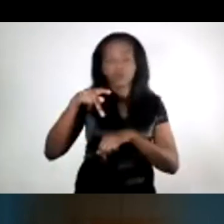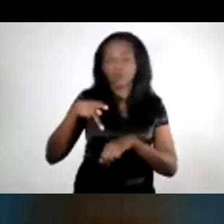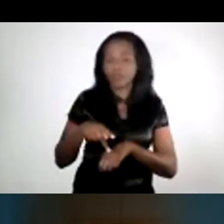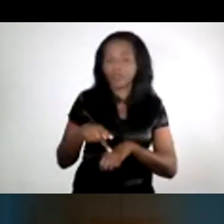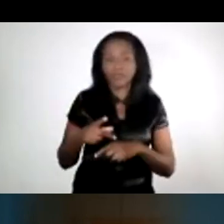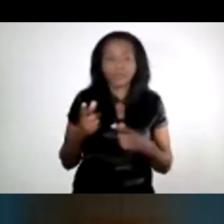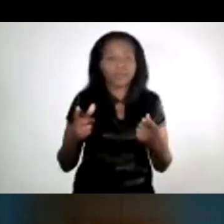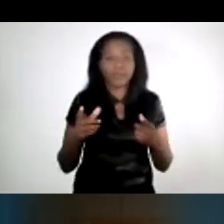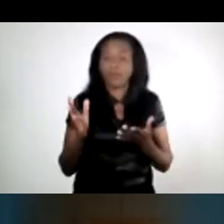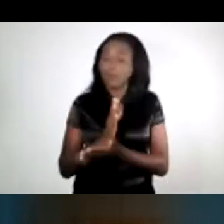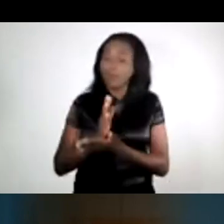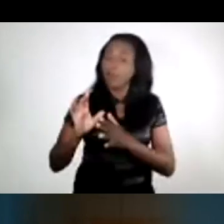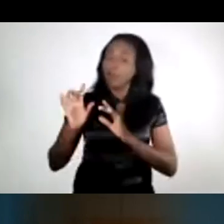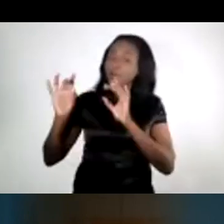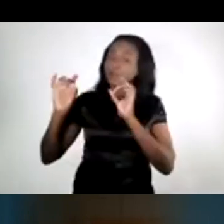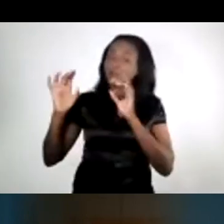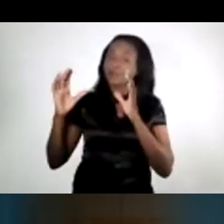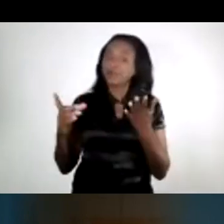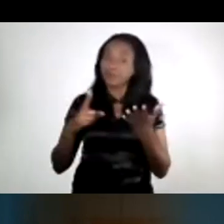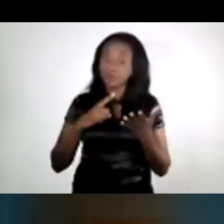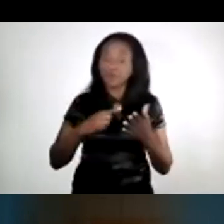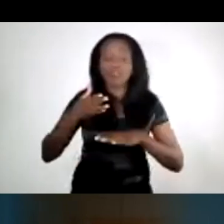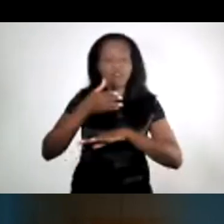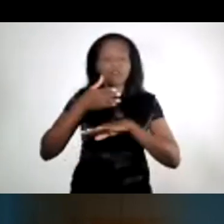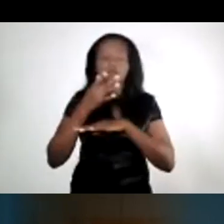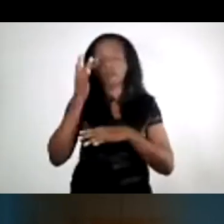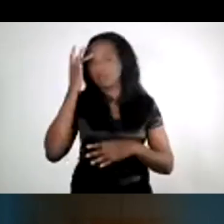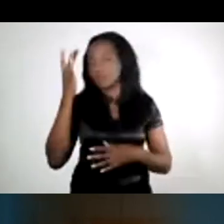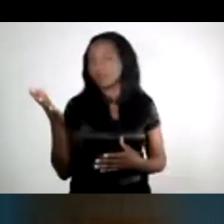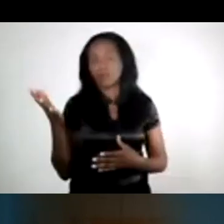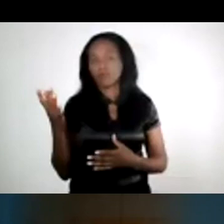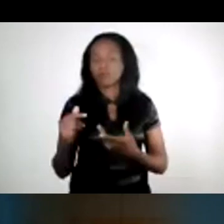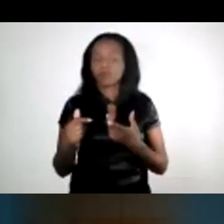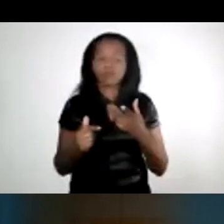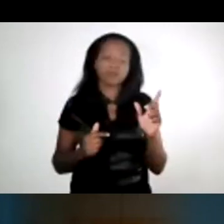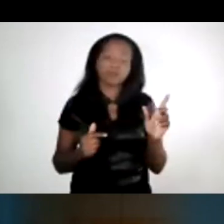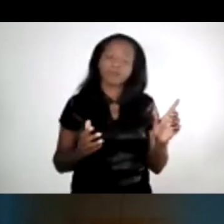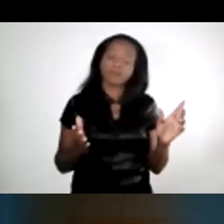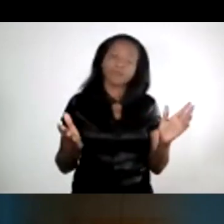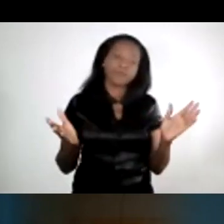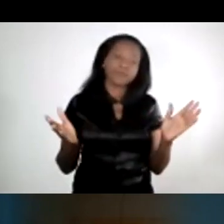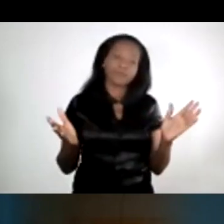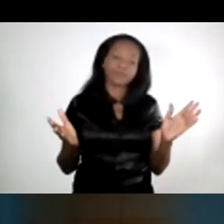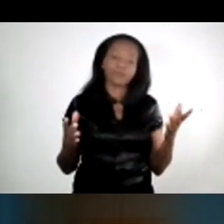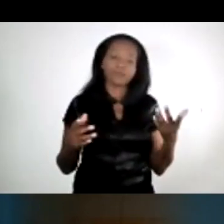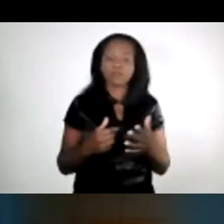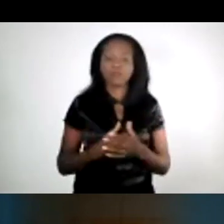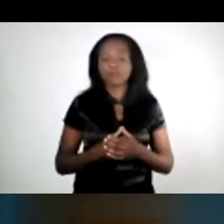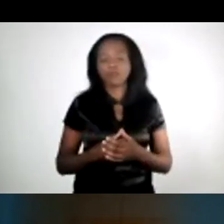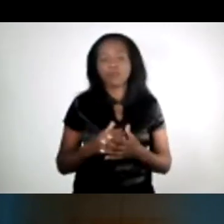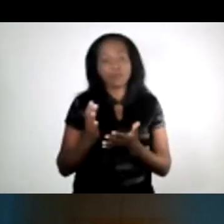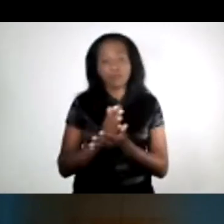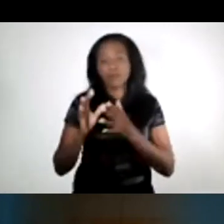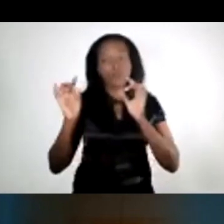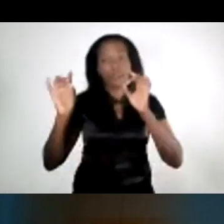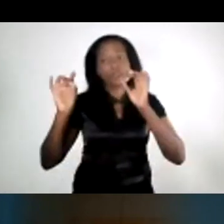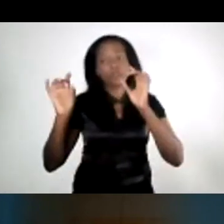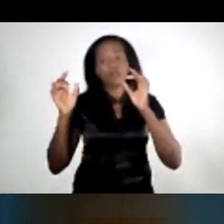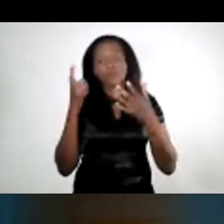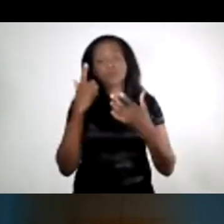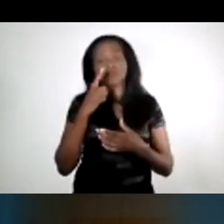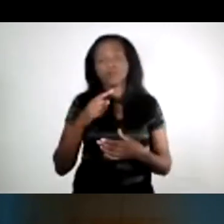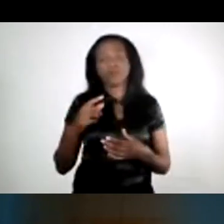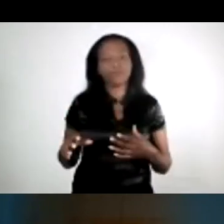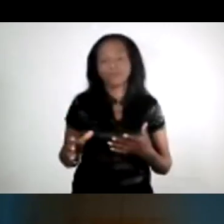né? Algumas pessoas que têm acesso a isso acabam sendo privilegiadas, né? Porque a maior parte